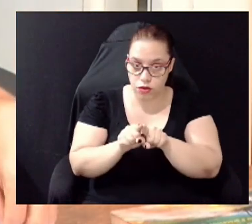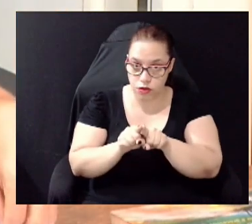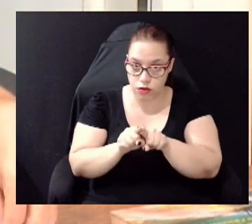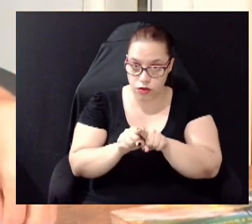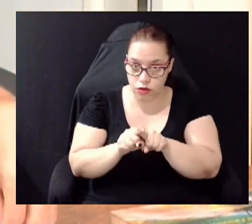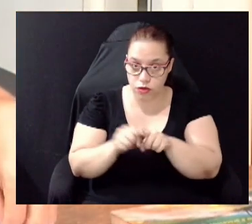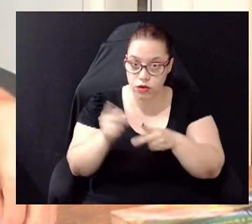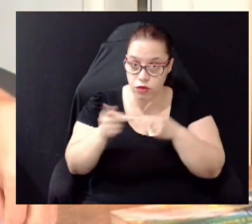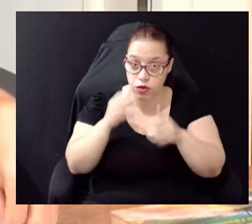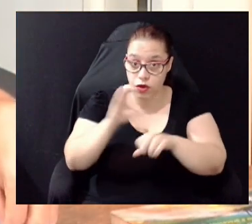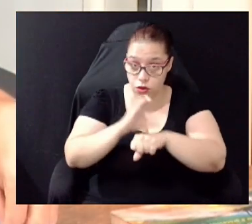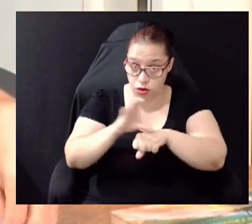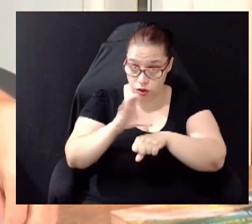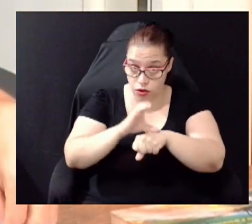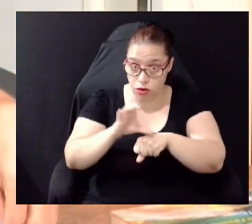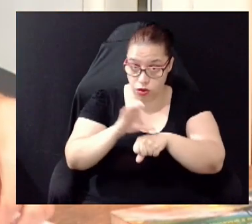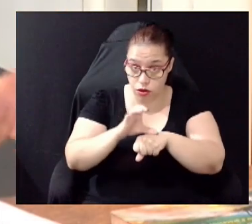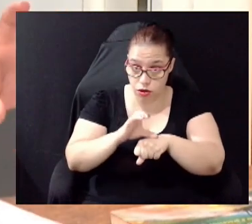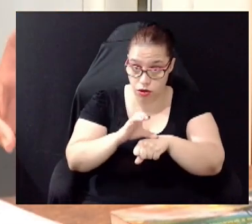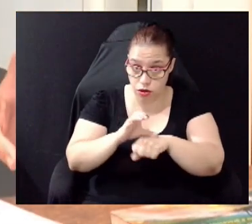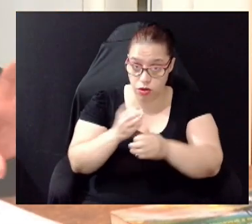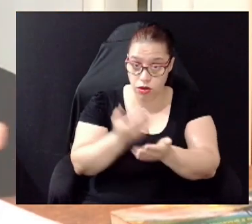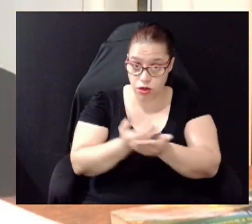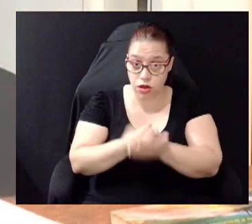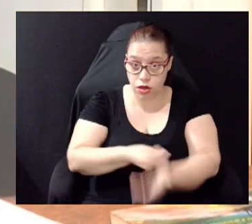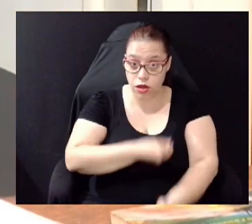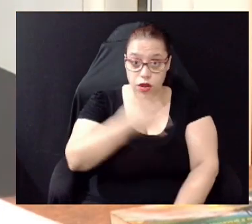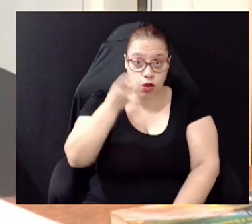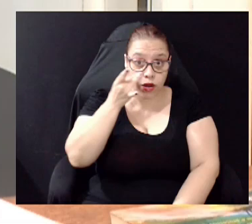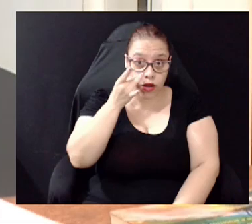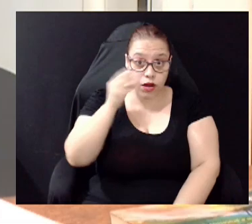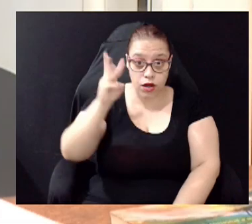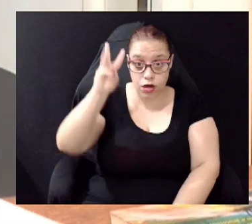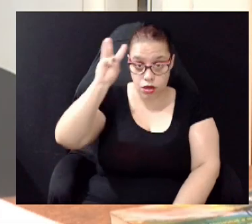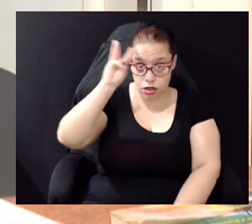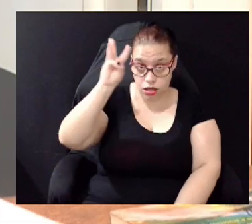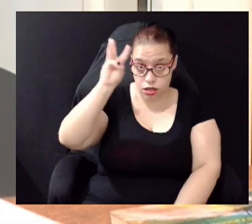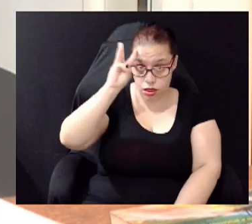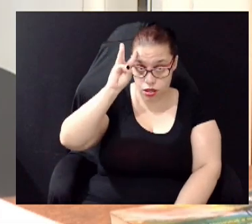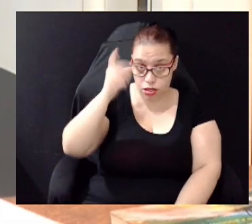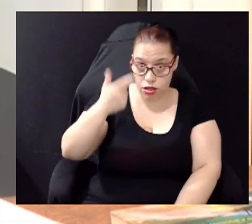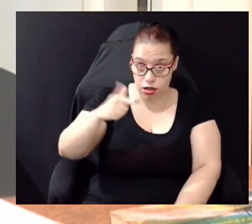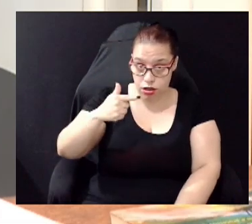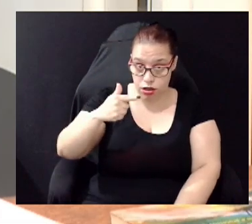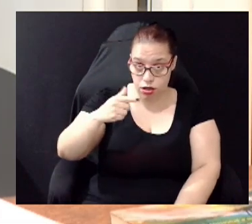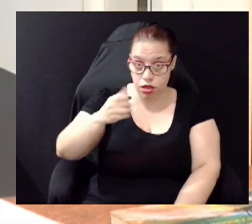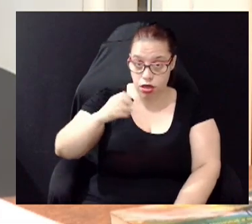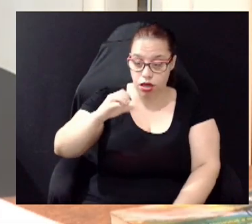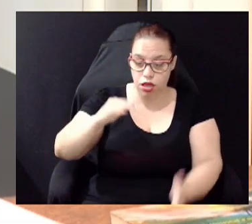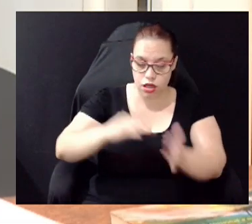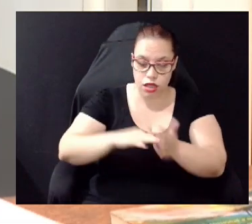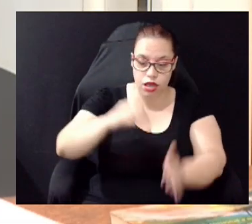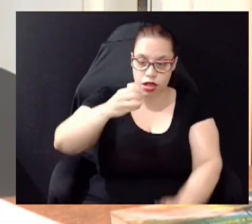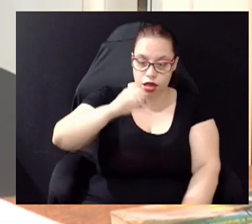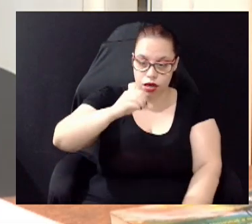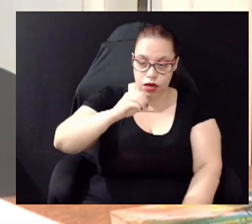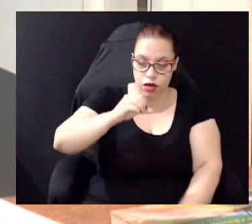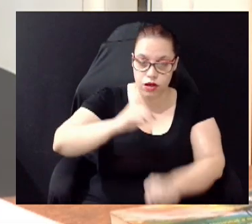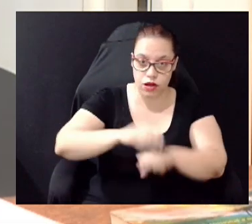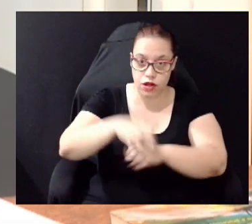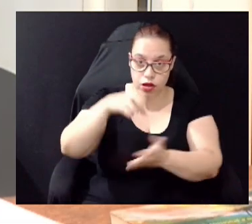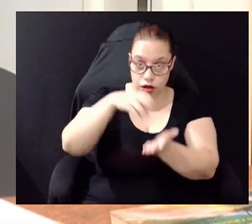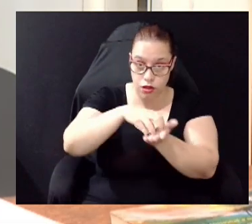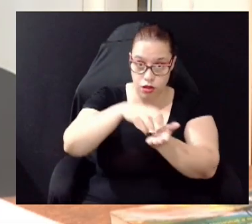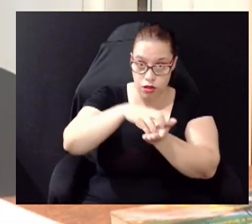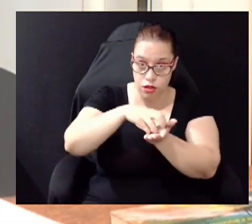cursos, as aulas são presenciais, de terça-feira, das 7 às 9, num local no centro, que ainda não está